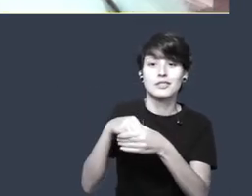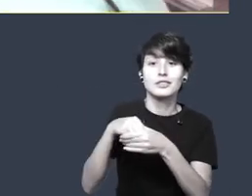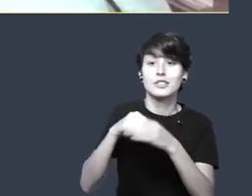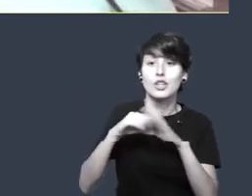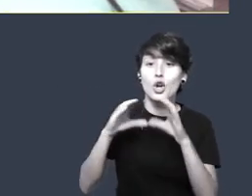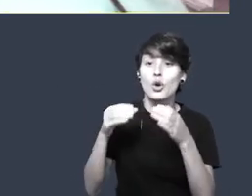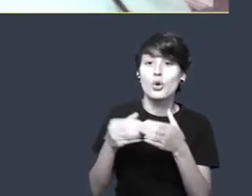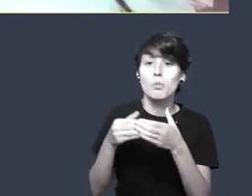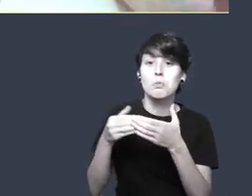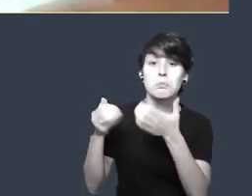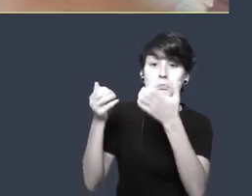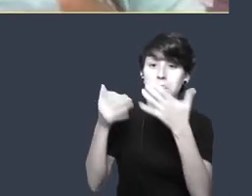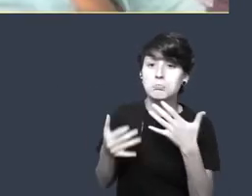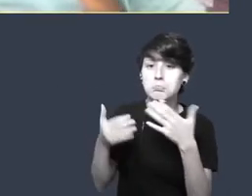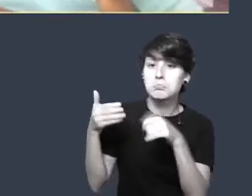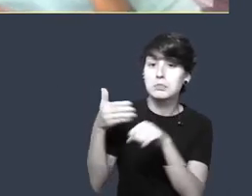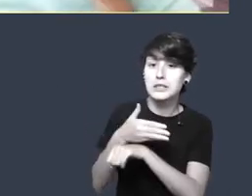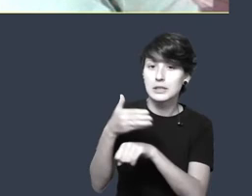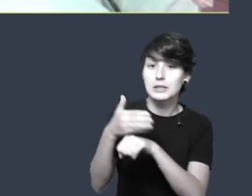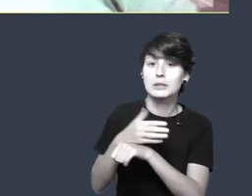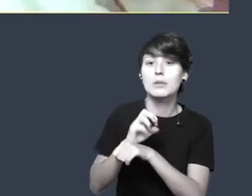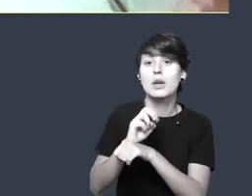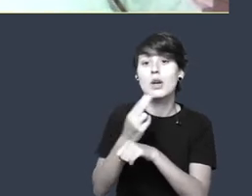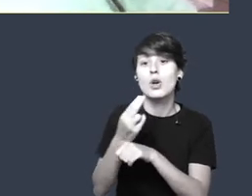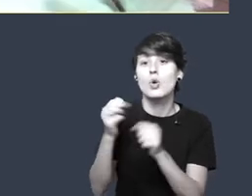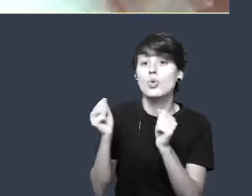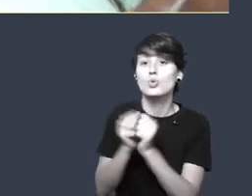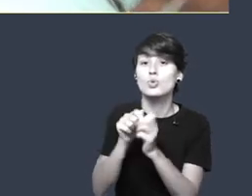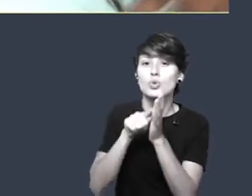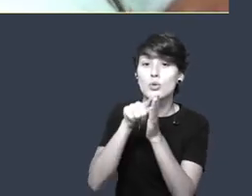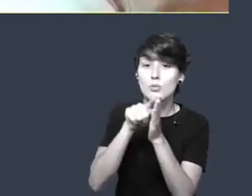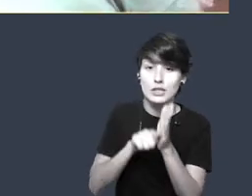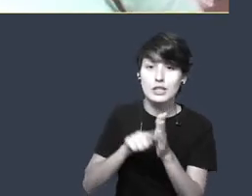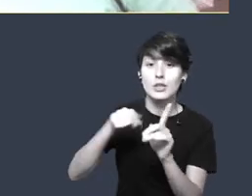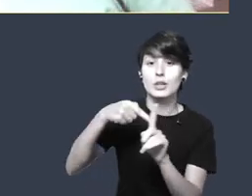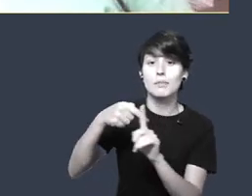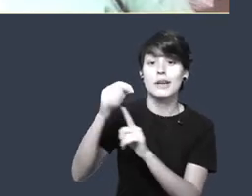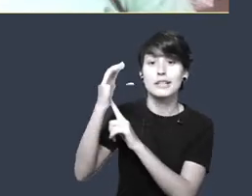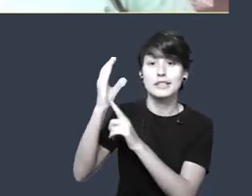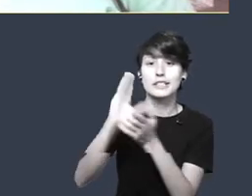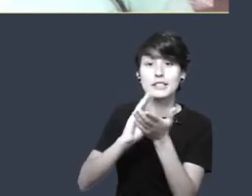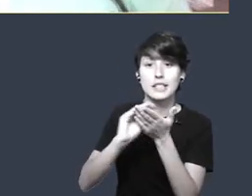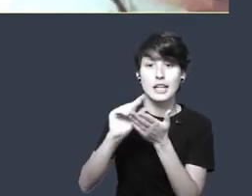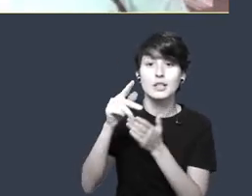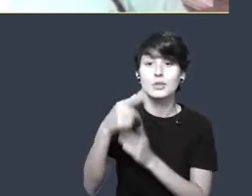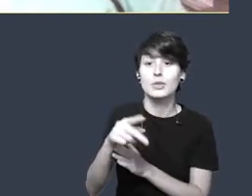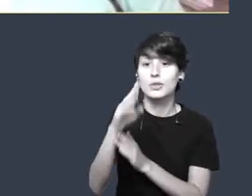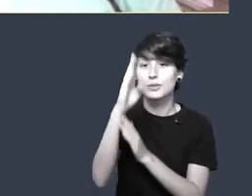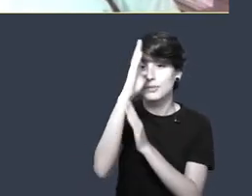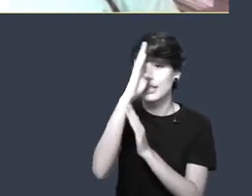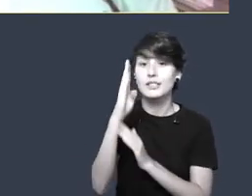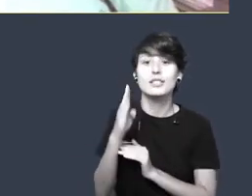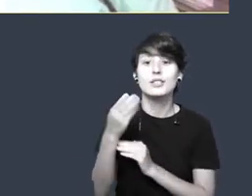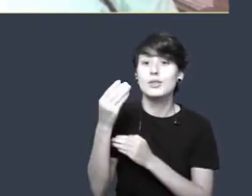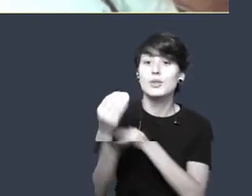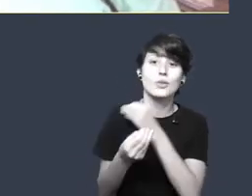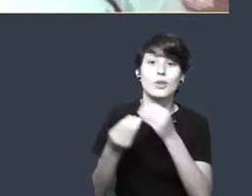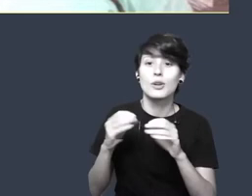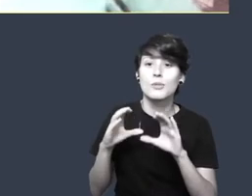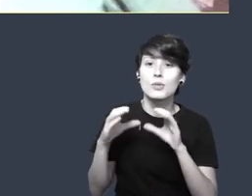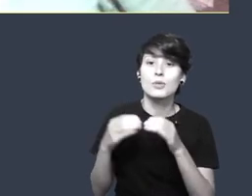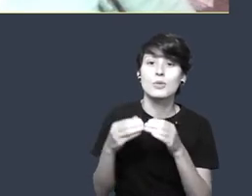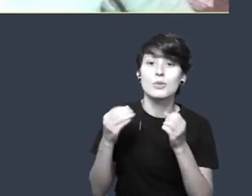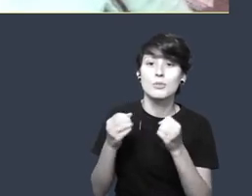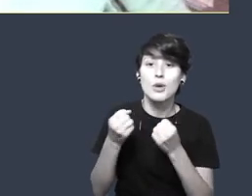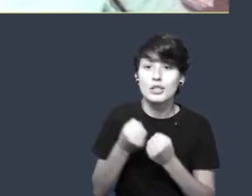que você participa, e com os pesquisadores e cientistas de dados aqui do Brasil. Como que essa ponte pode beneficiar os dois lados